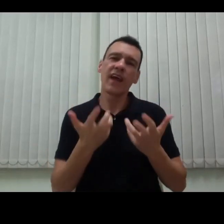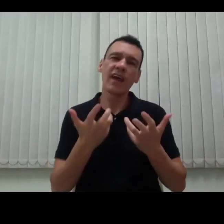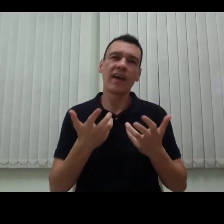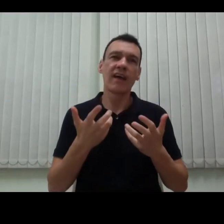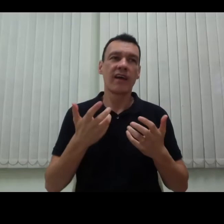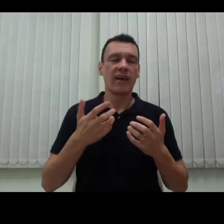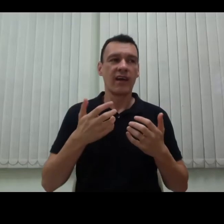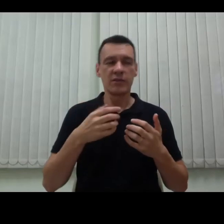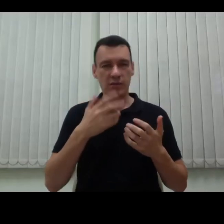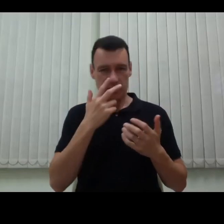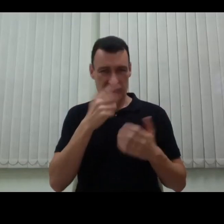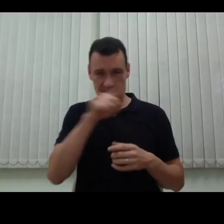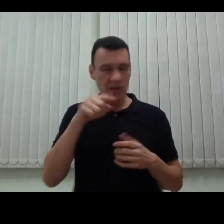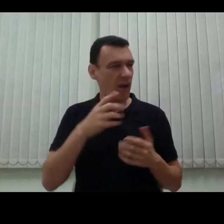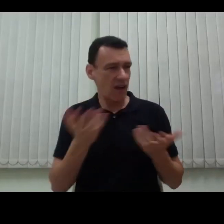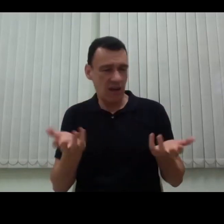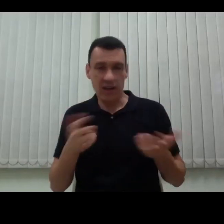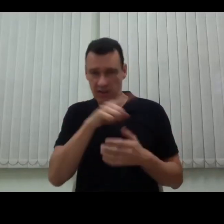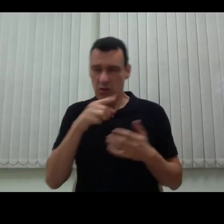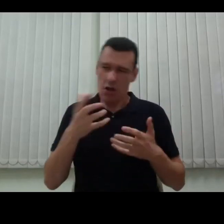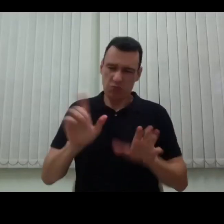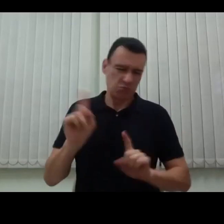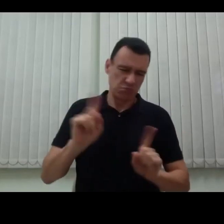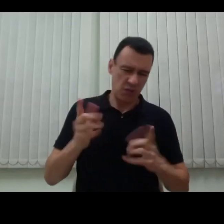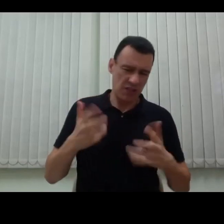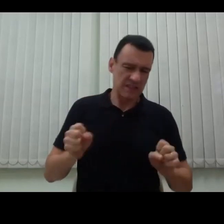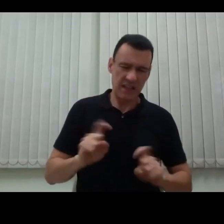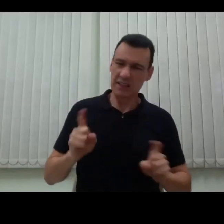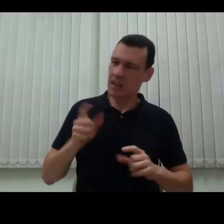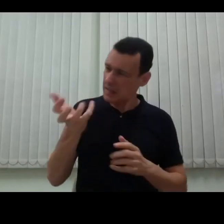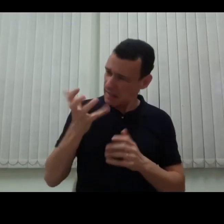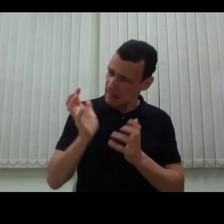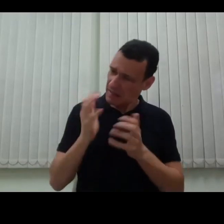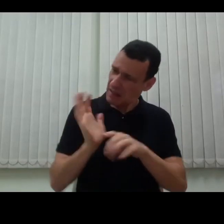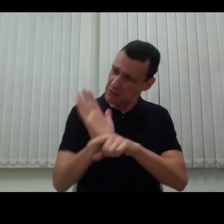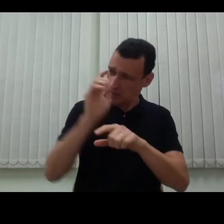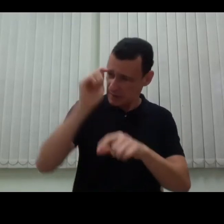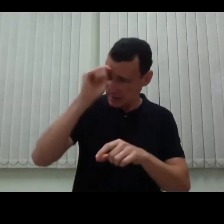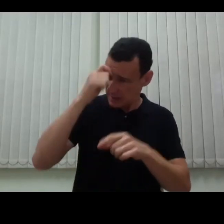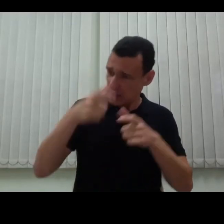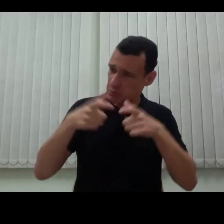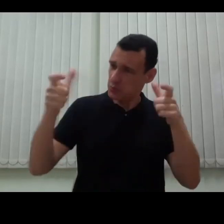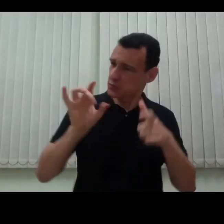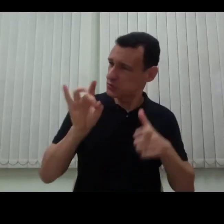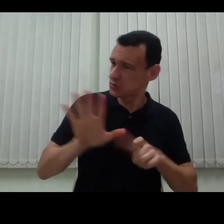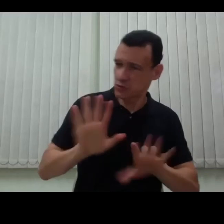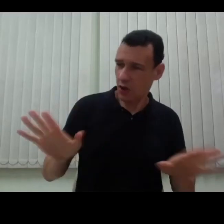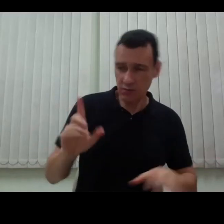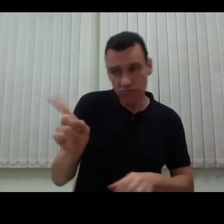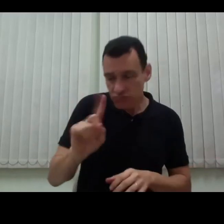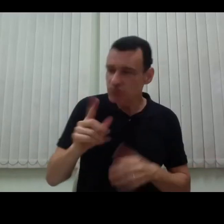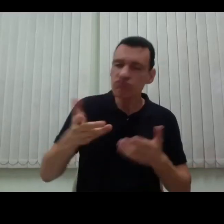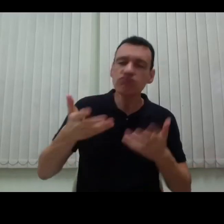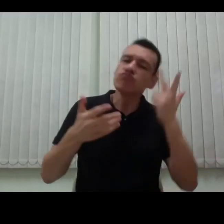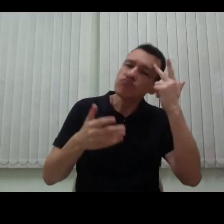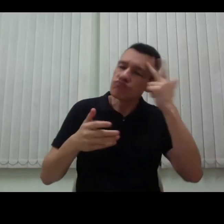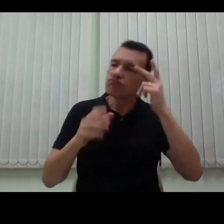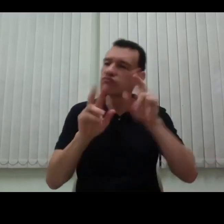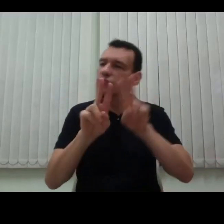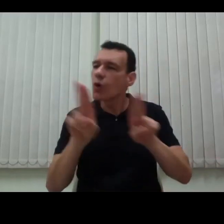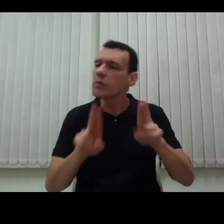do que não negros. Quando, na verdade, esconde essa relação política e de poder, e também